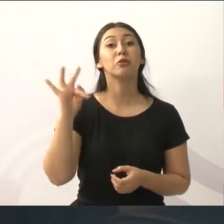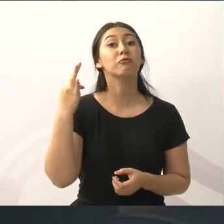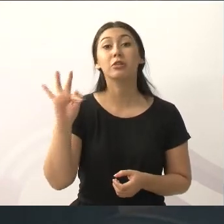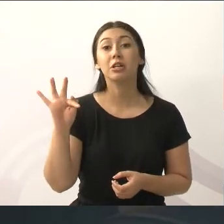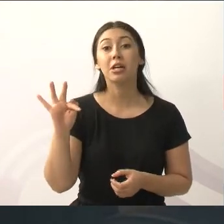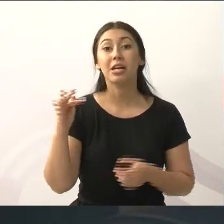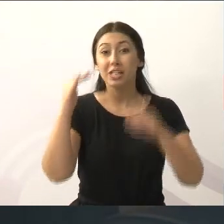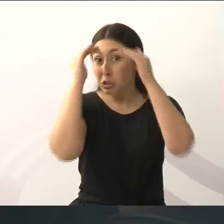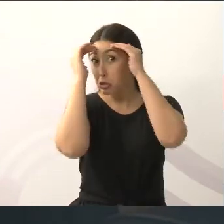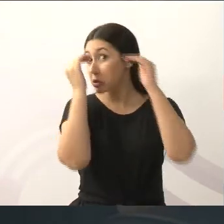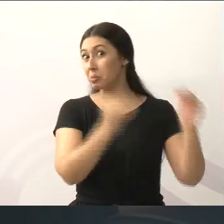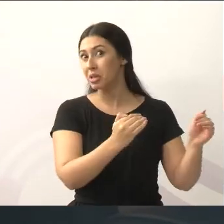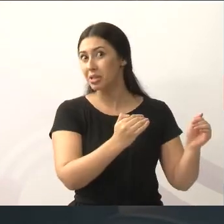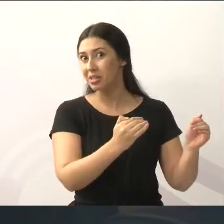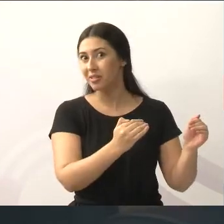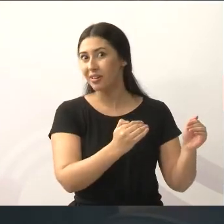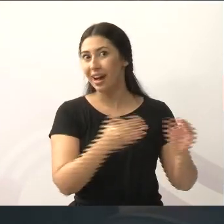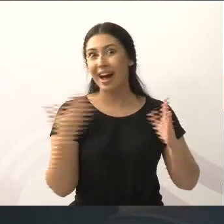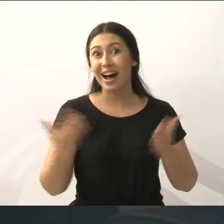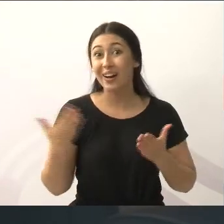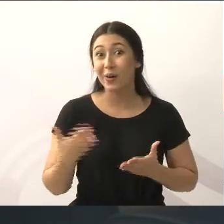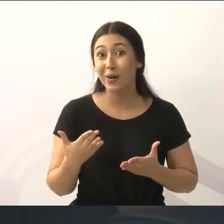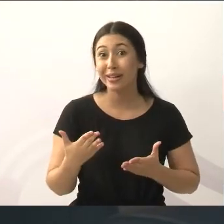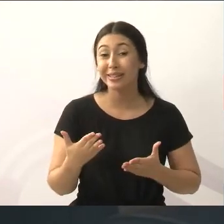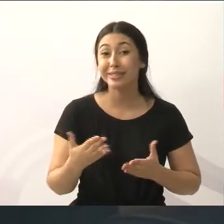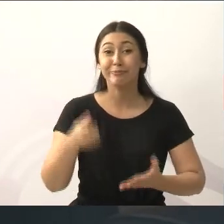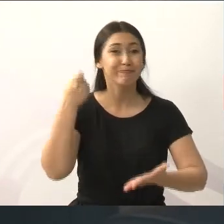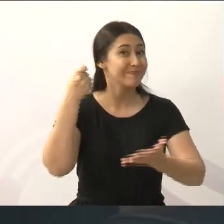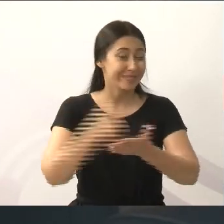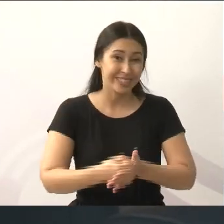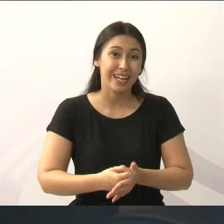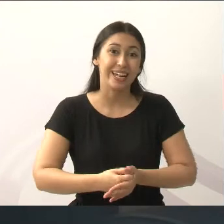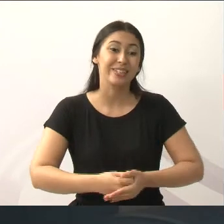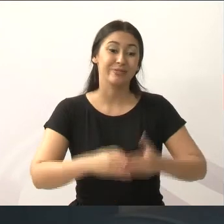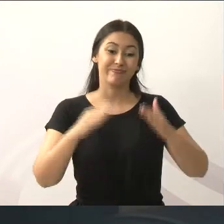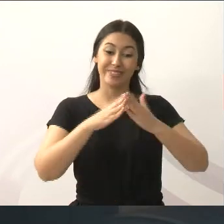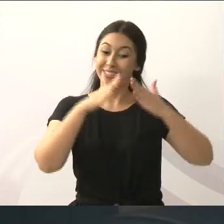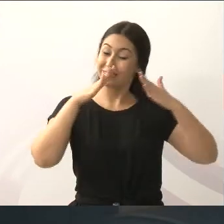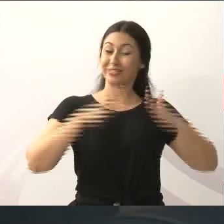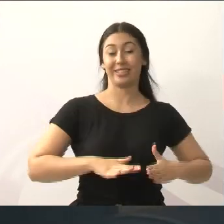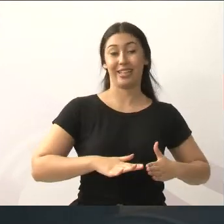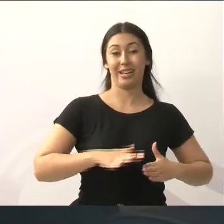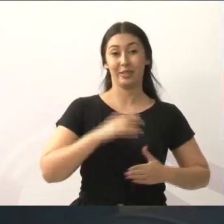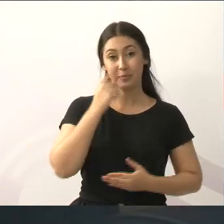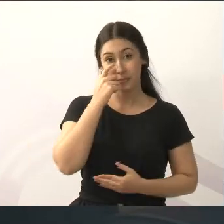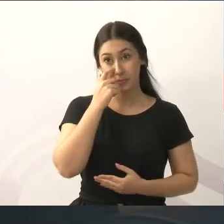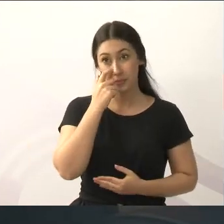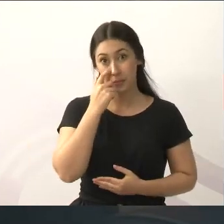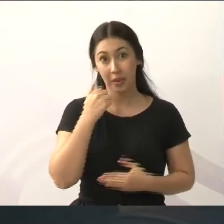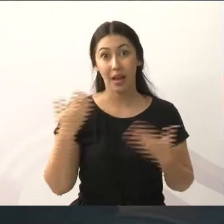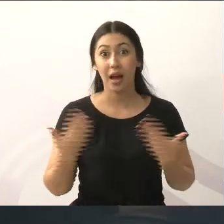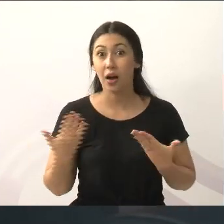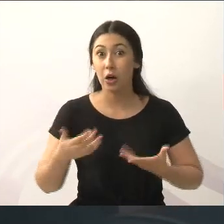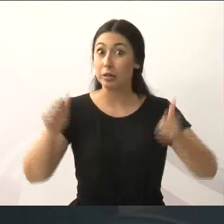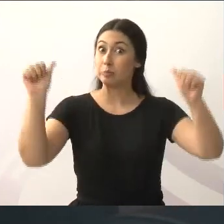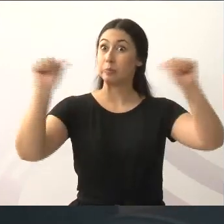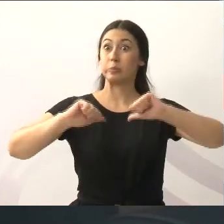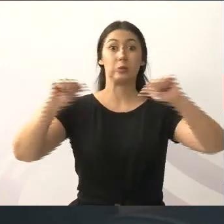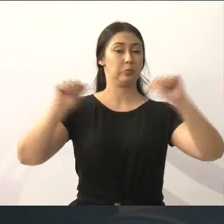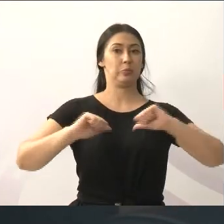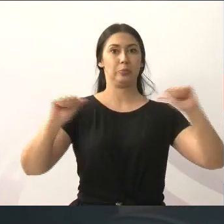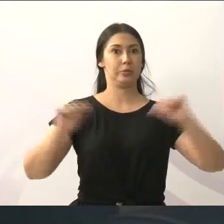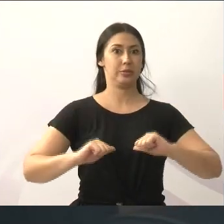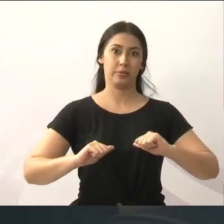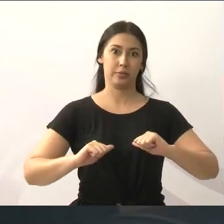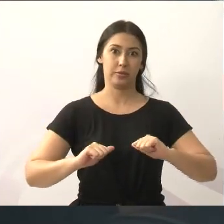não é mais isolamento, é lockdown. Fica dentro de casa, não pode nem pôr o pé na rua. Então a sua fala ela não é destoada